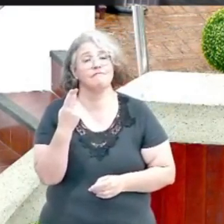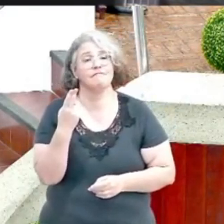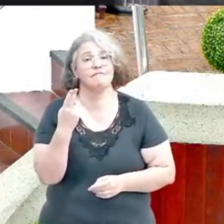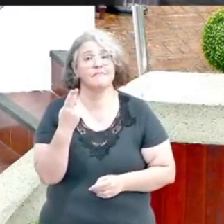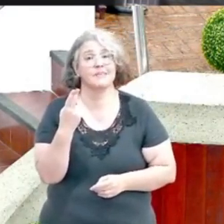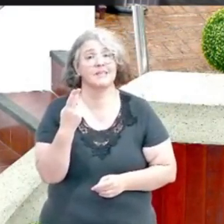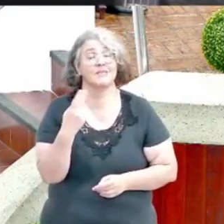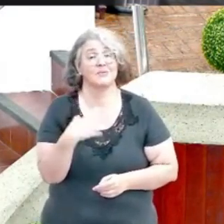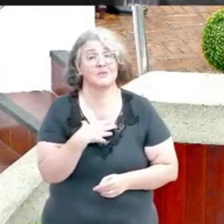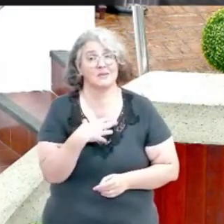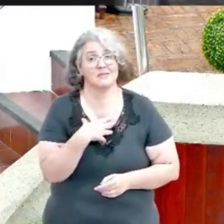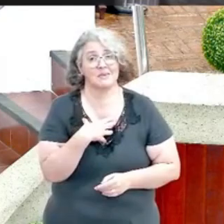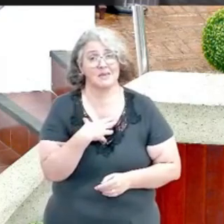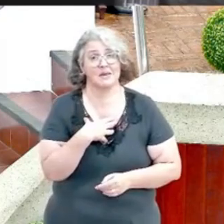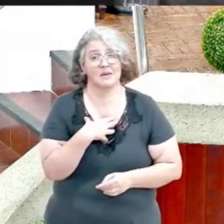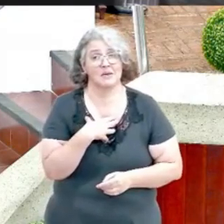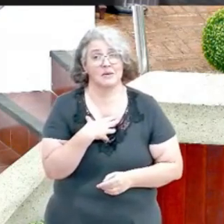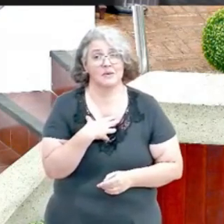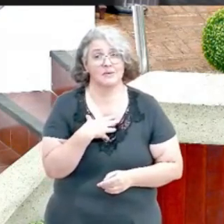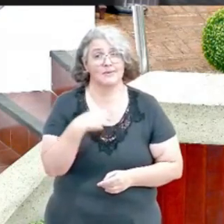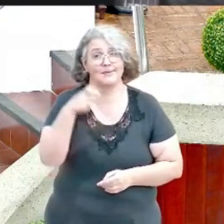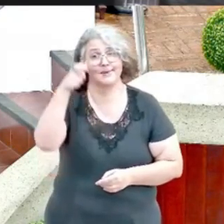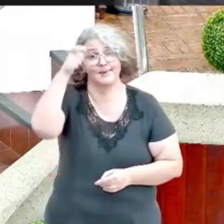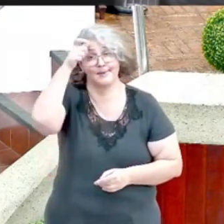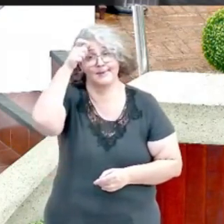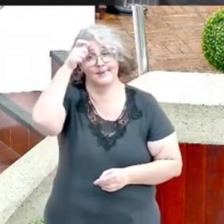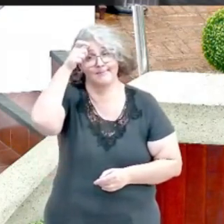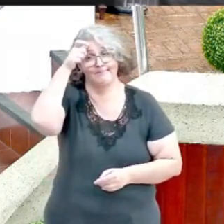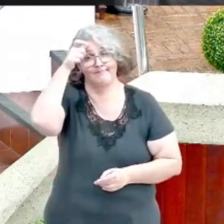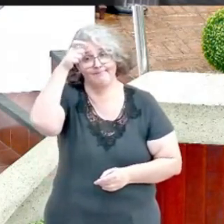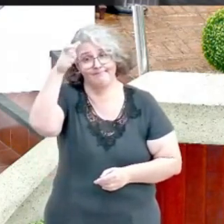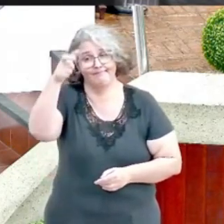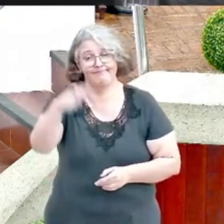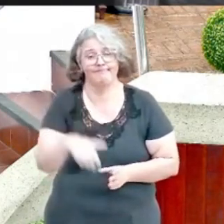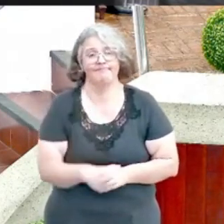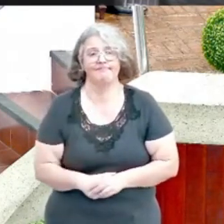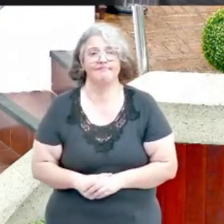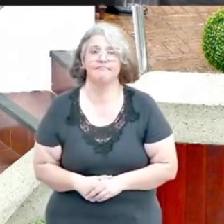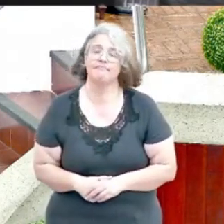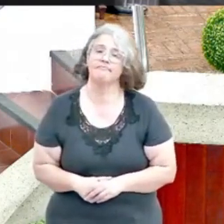ou o sentimento do inimigo do apóstolo Paulo, conforme esse texto?